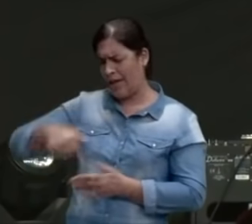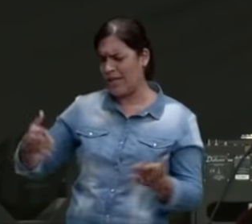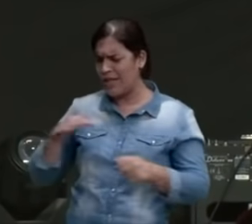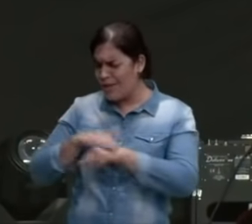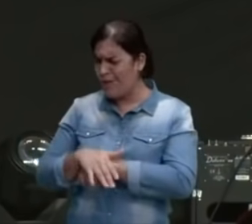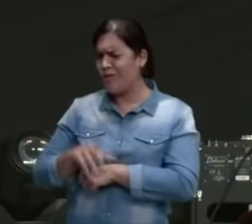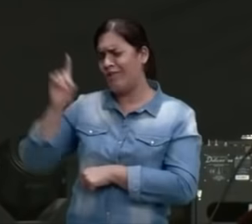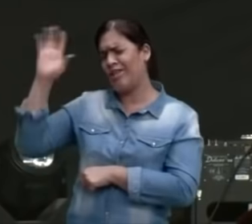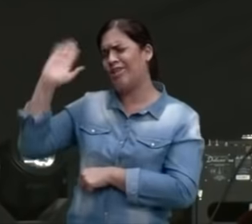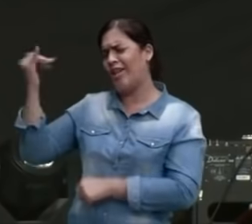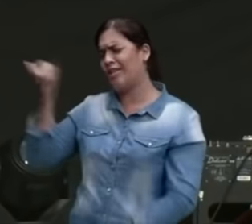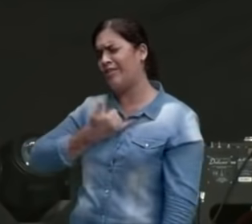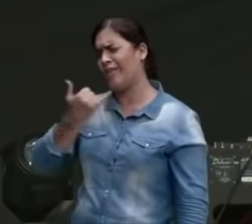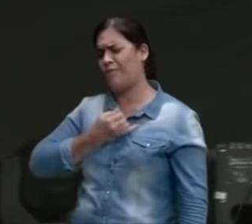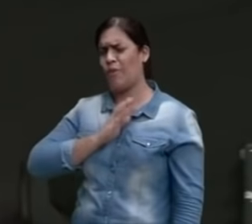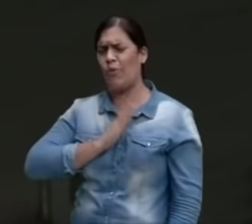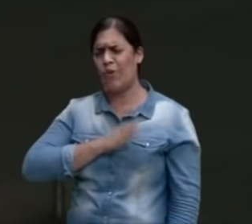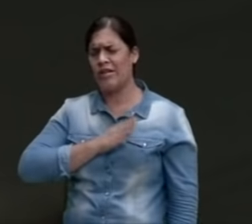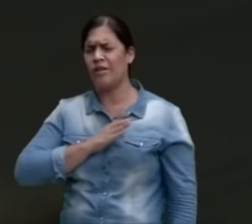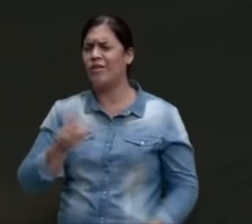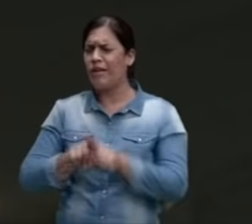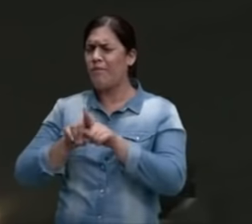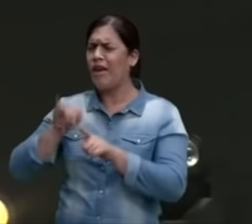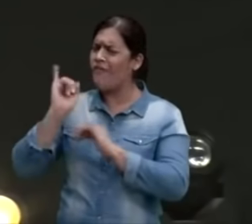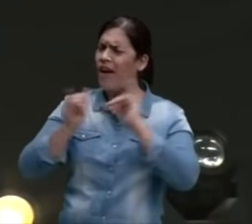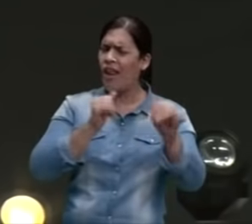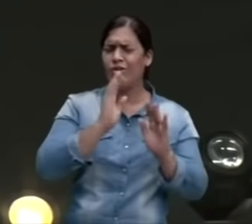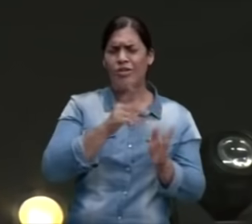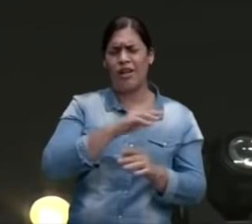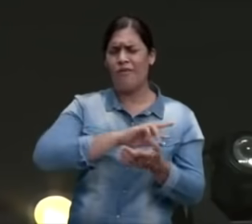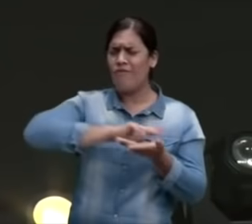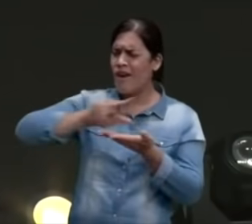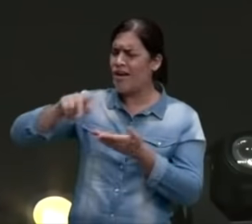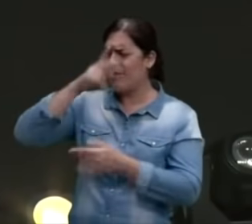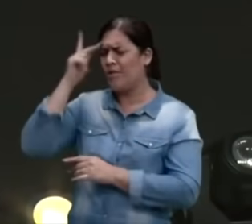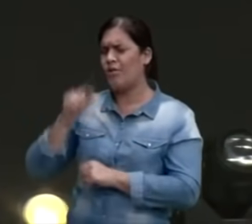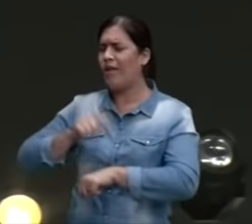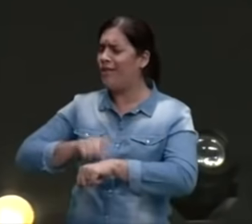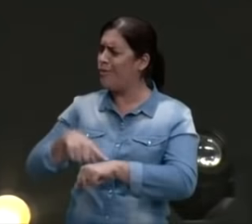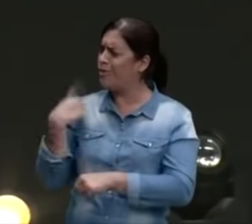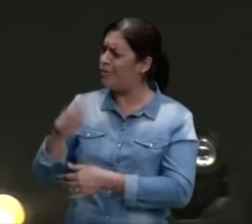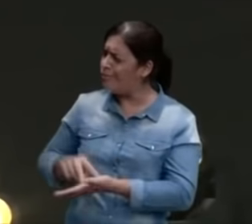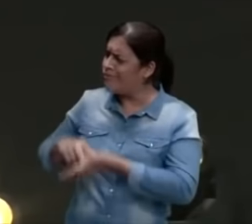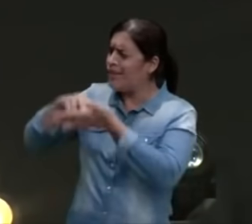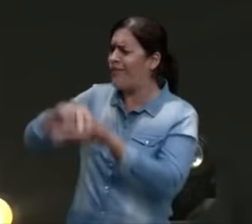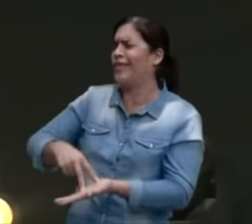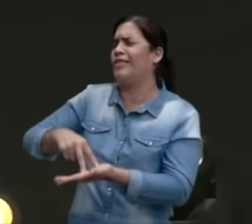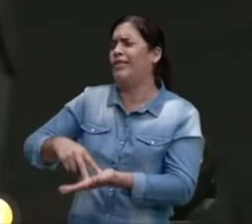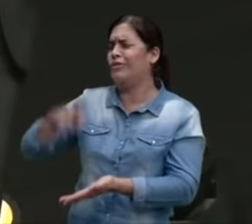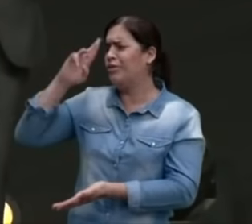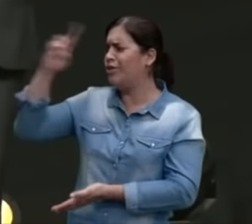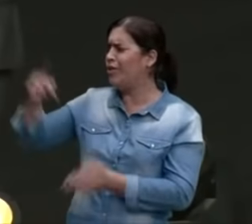noite, o Senhor já tinha falado, o Senhor já tem falado com muita gente, Pai. É tempo de nos levantarmos, Pai. O Senhor tem